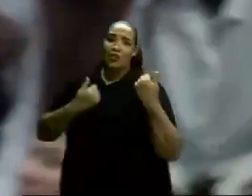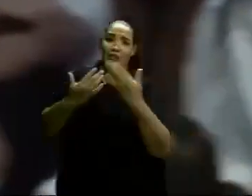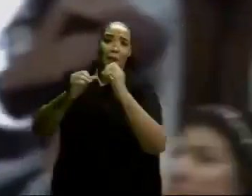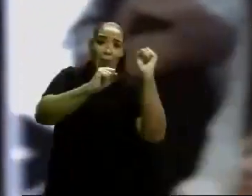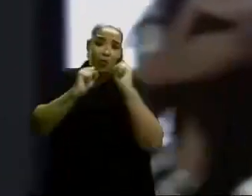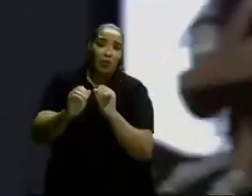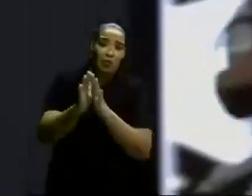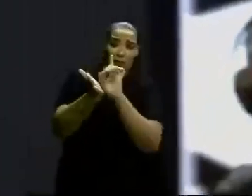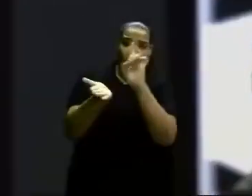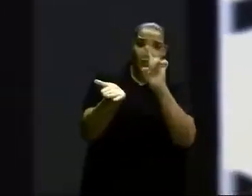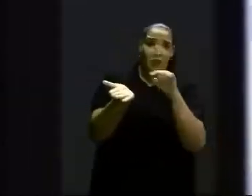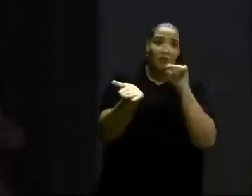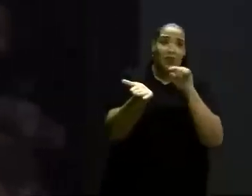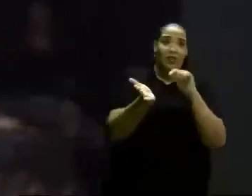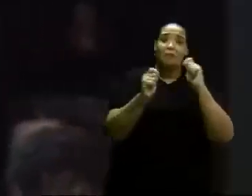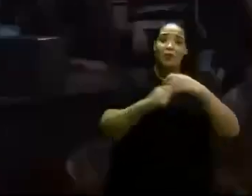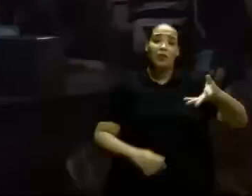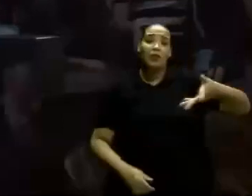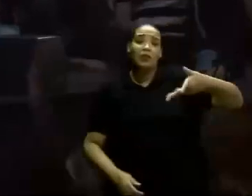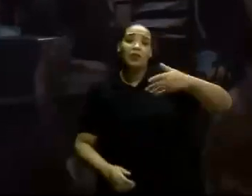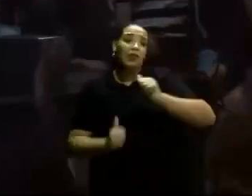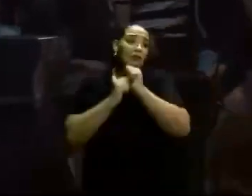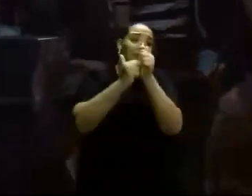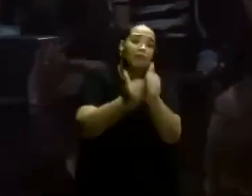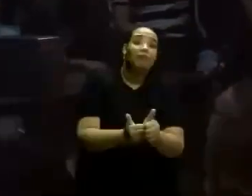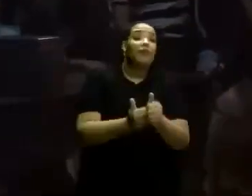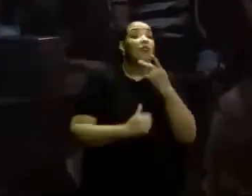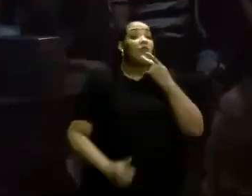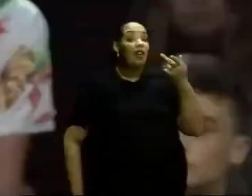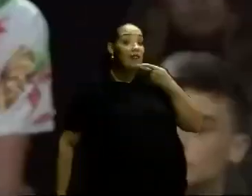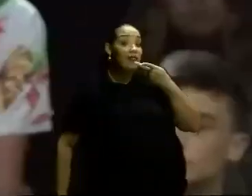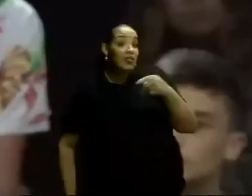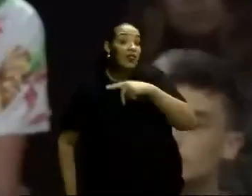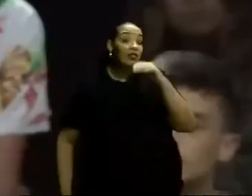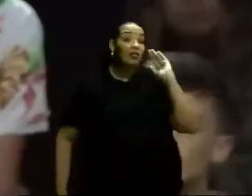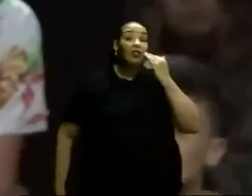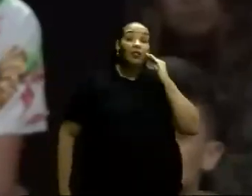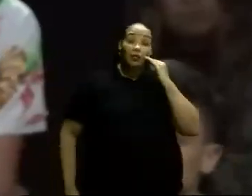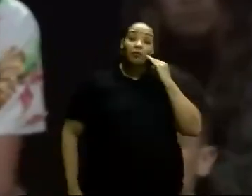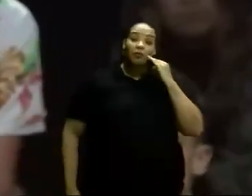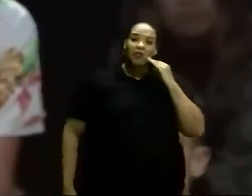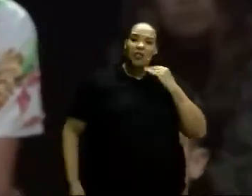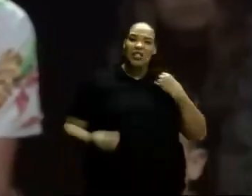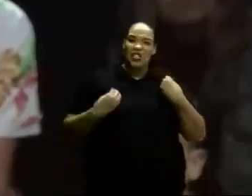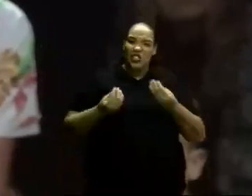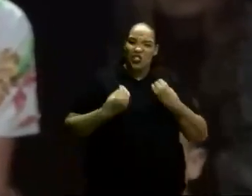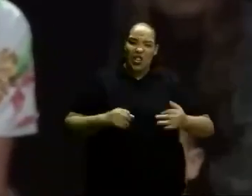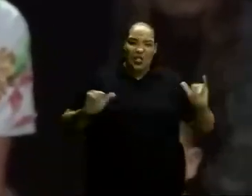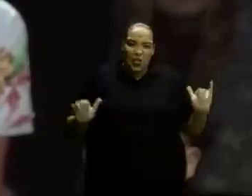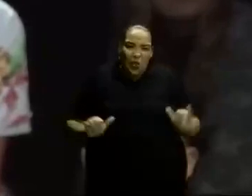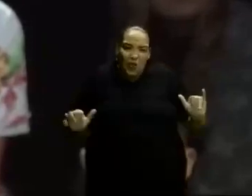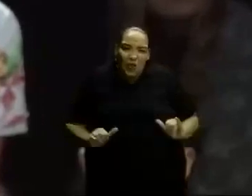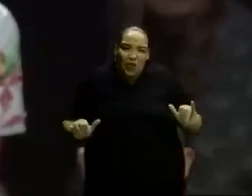a palavra, foi para que você acelerasse o teu processo. Eu vou falar bem rasgado, Deus está dizendo para alguém: para quem já passou o que você